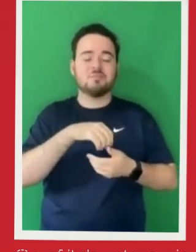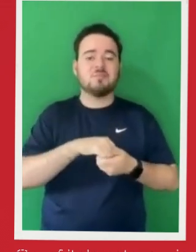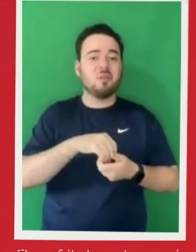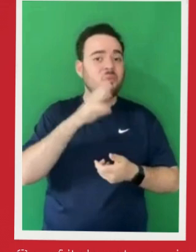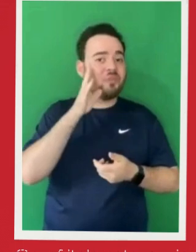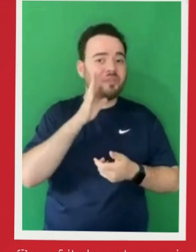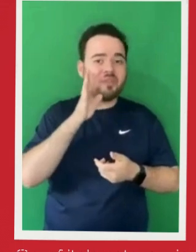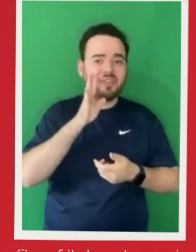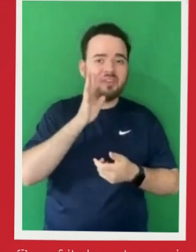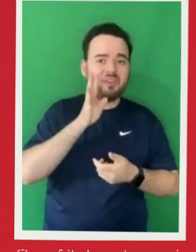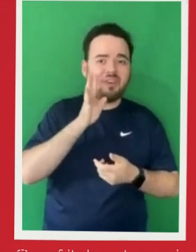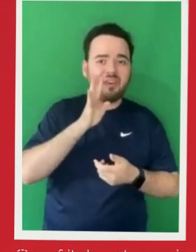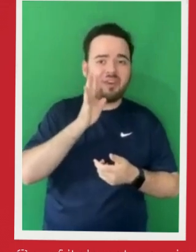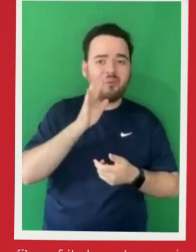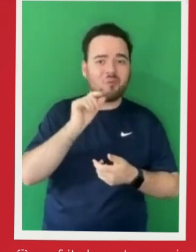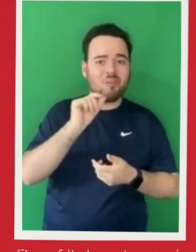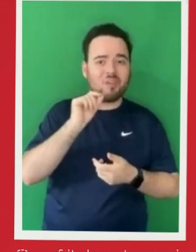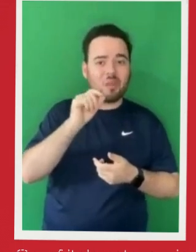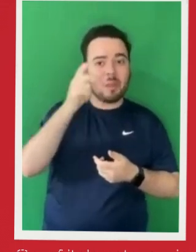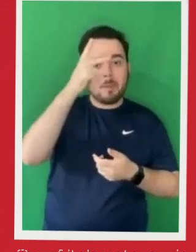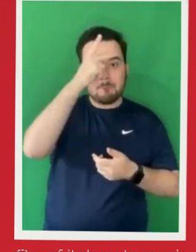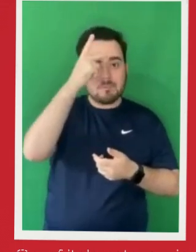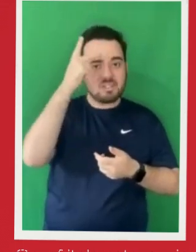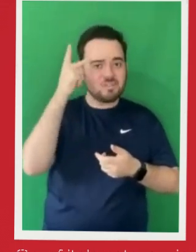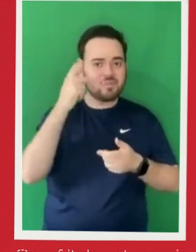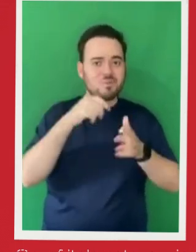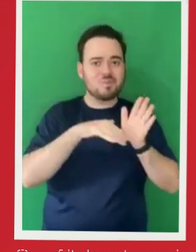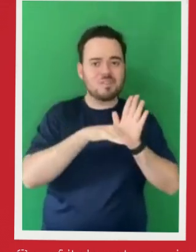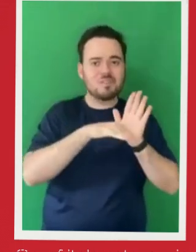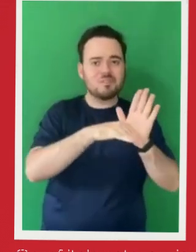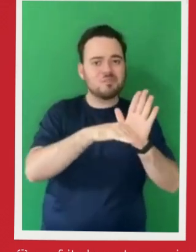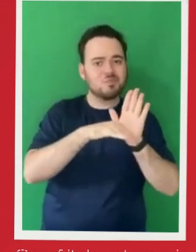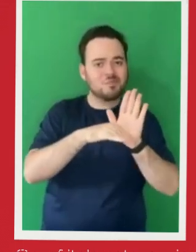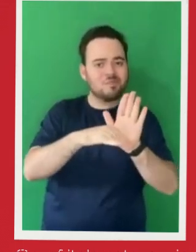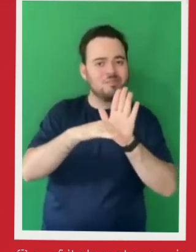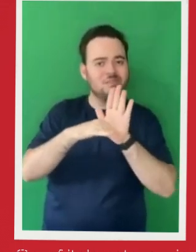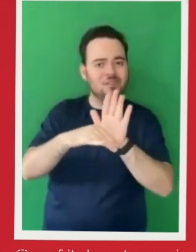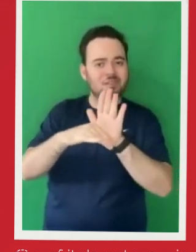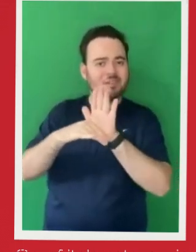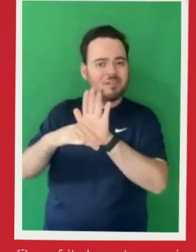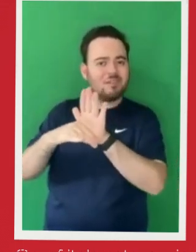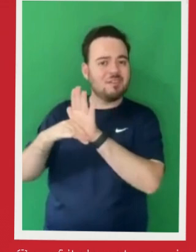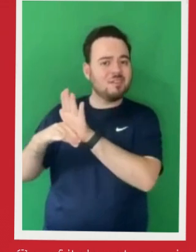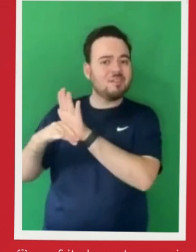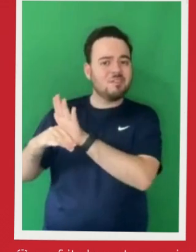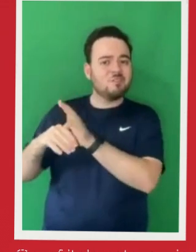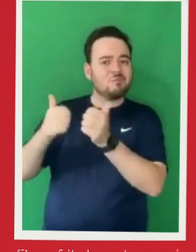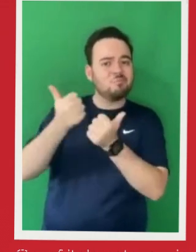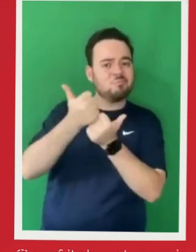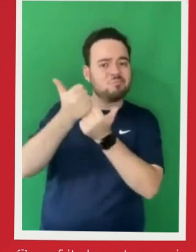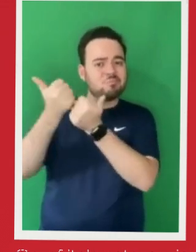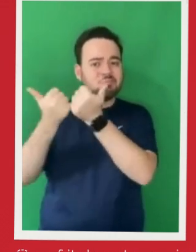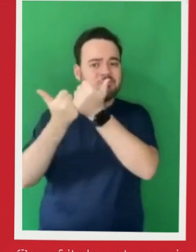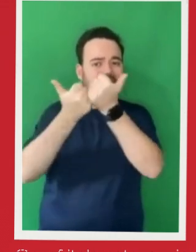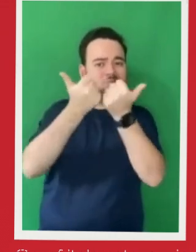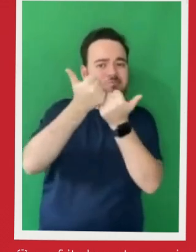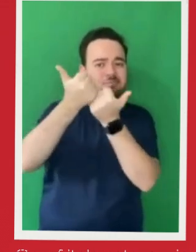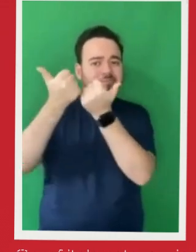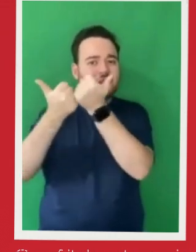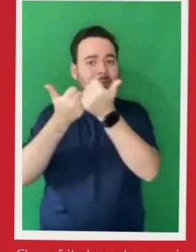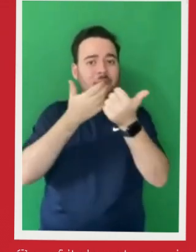se autorregula, né? E diferentes pessoas vão assumindo um